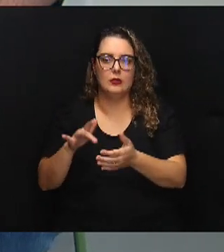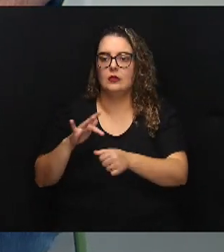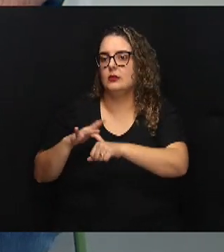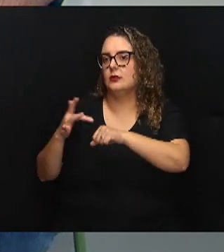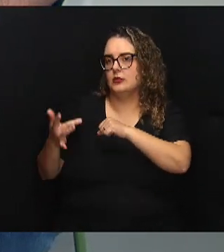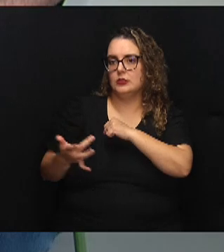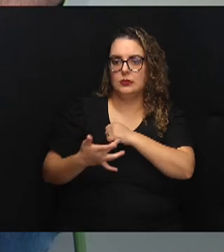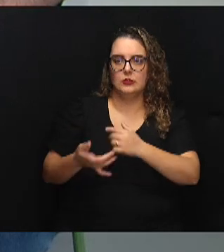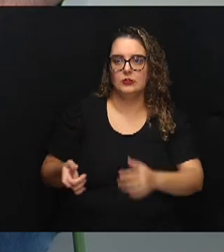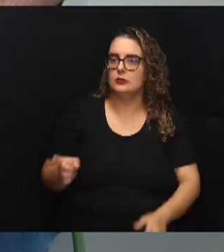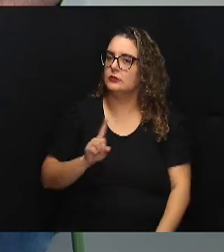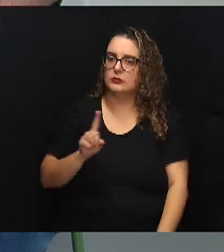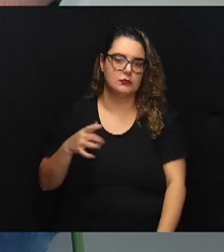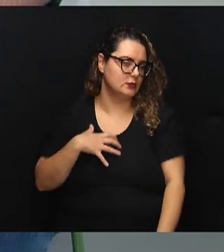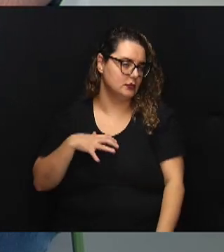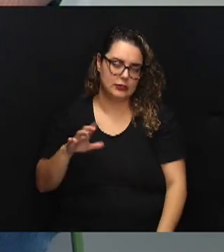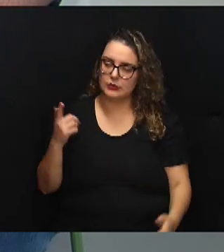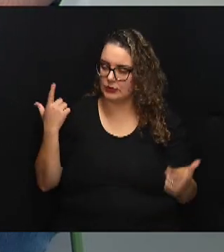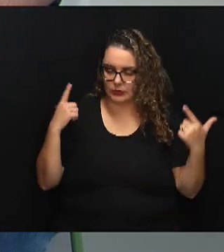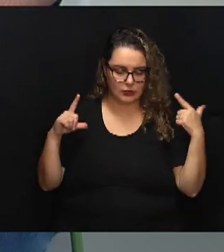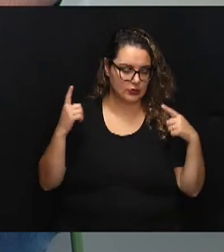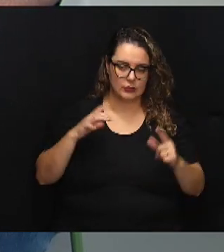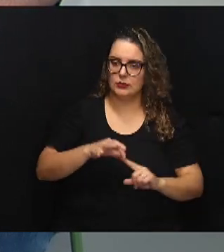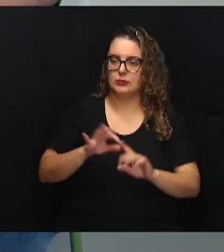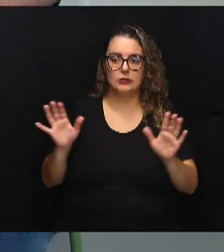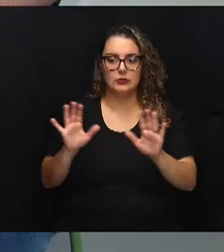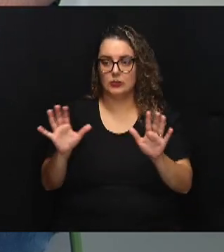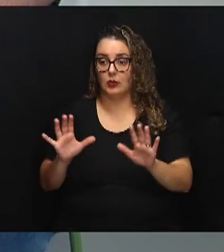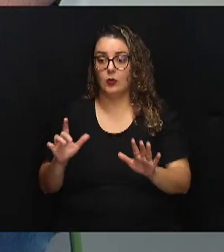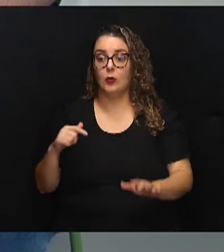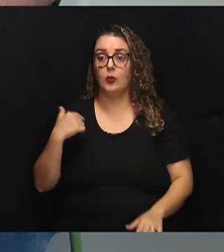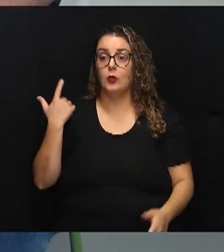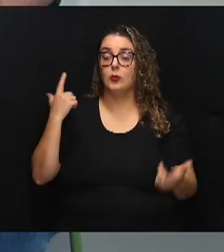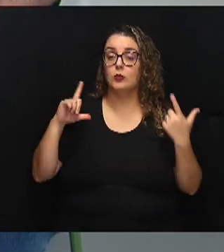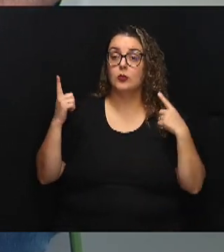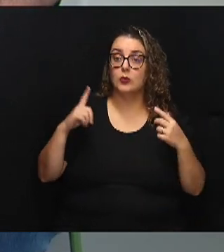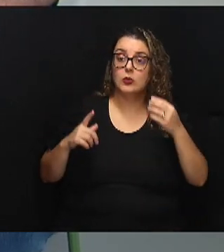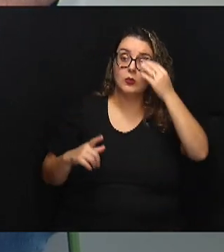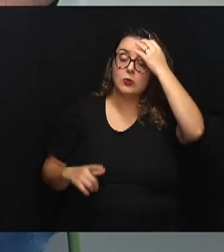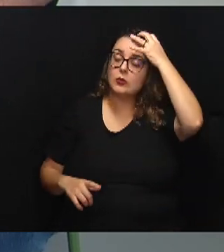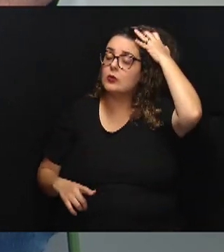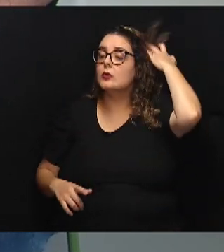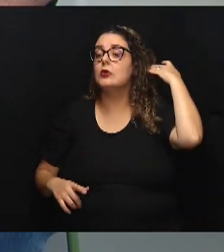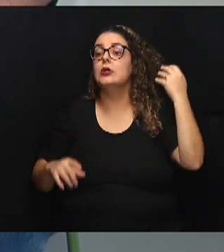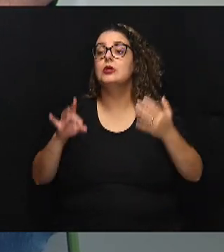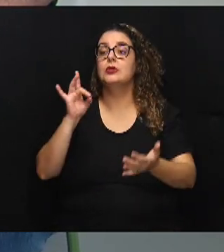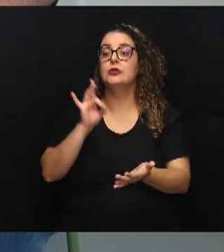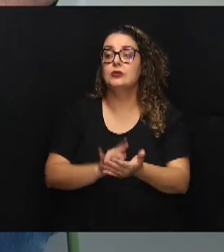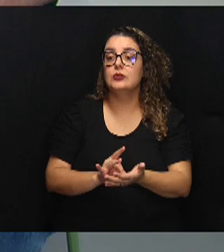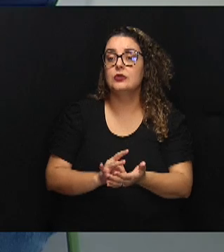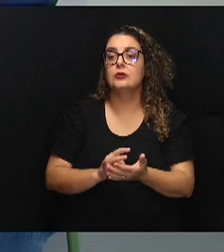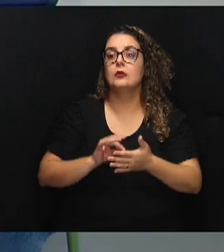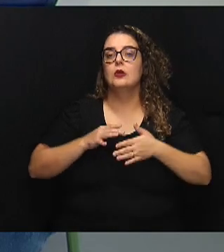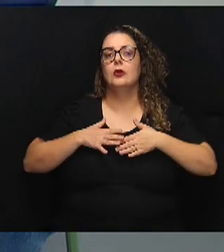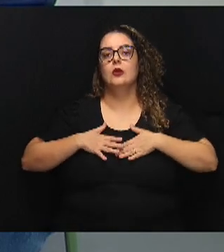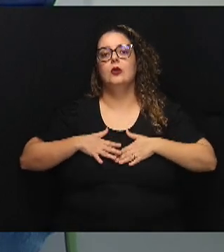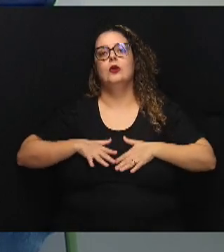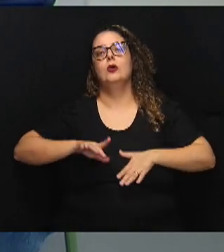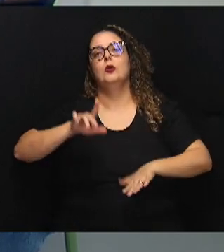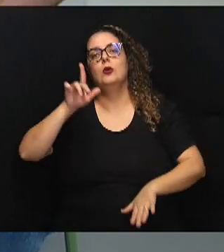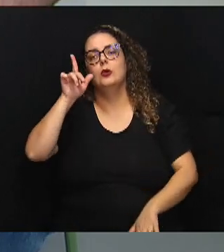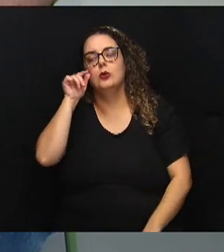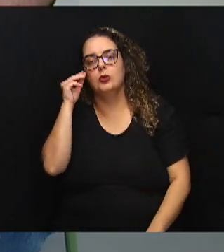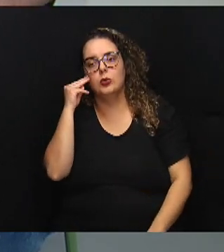sociais. Não é esse tipo de lazer que a gente tem que priorizar. A gente tem que priorizar um lazer que seja um lazer que, de fato, vai garantir descanso Olha só.